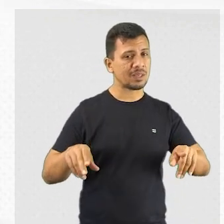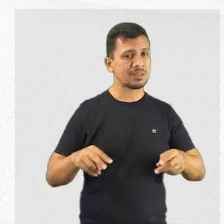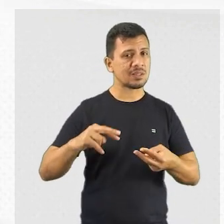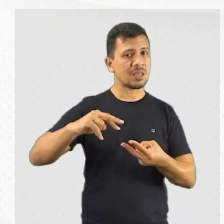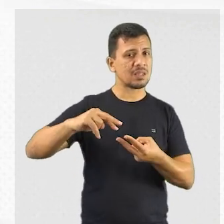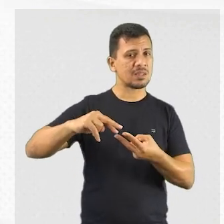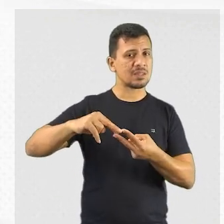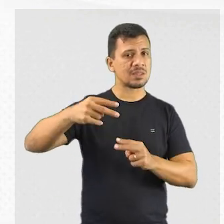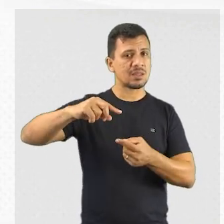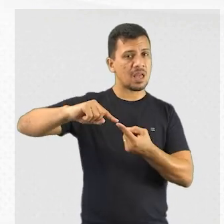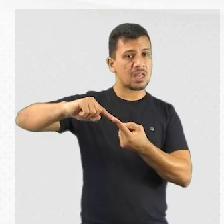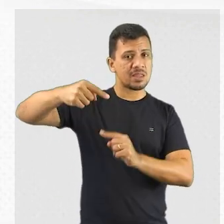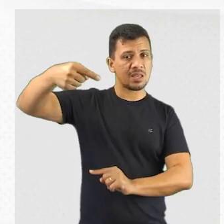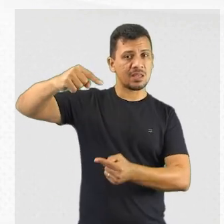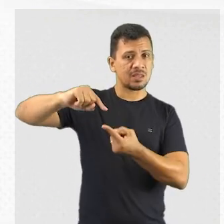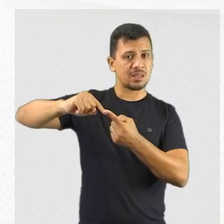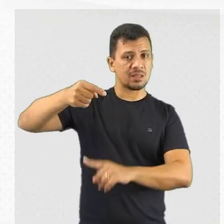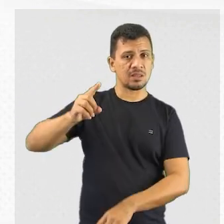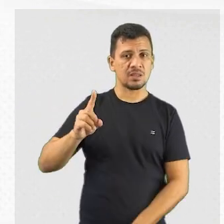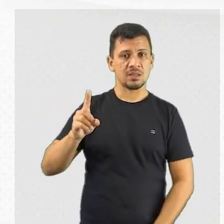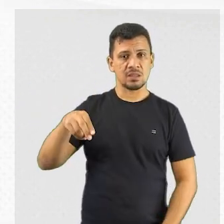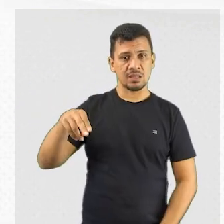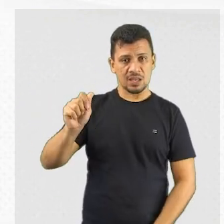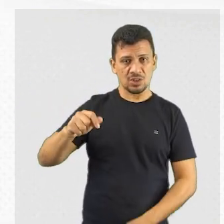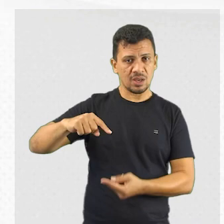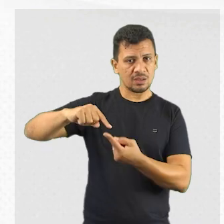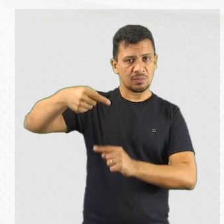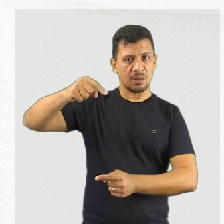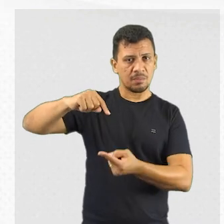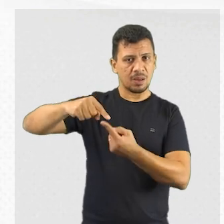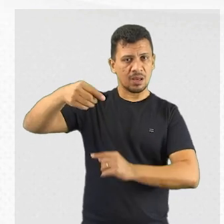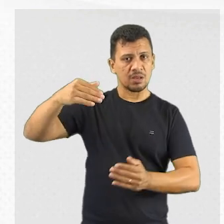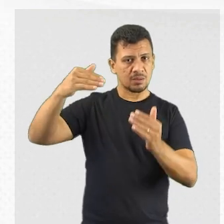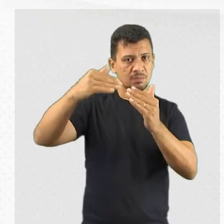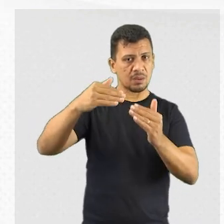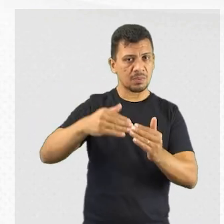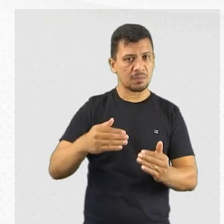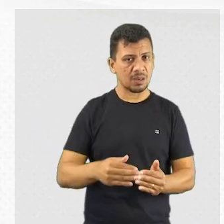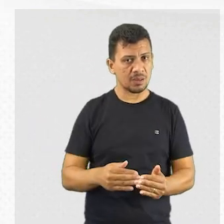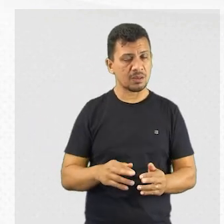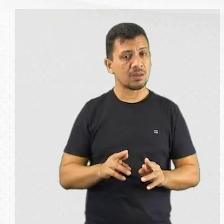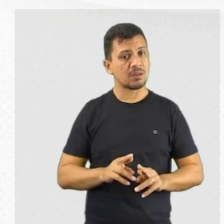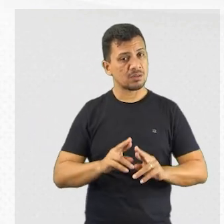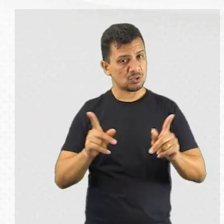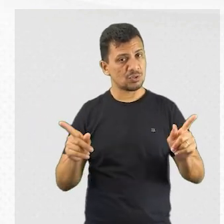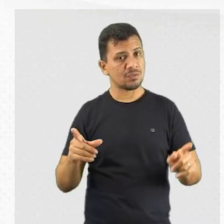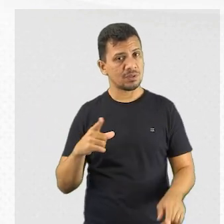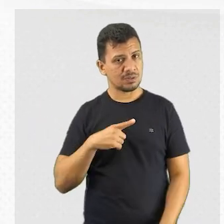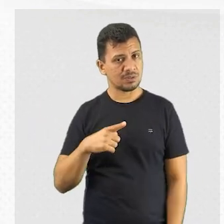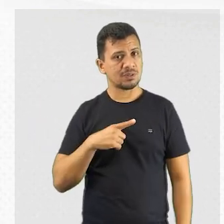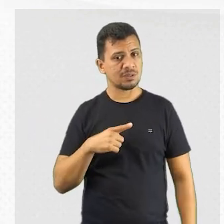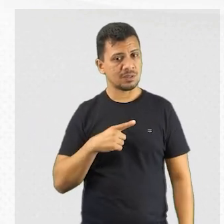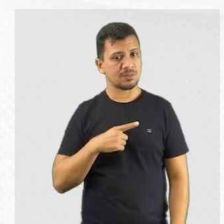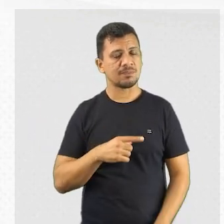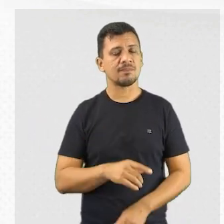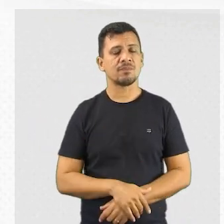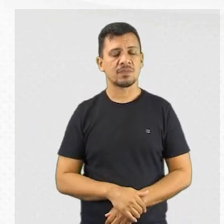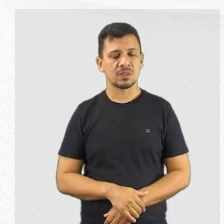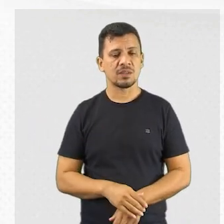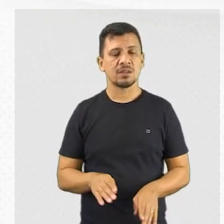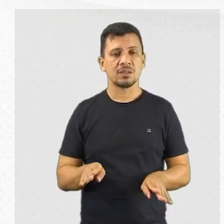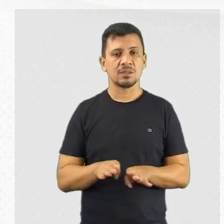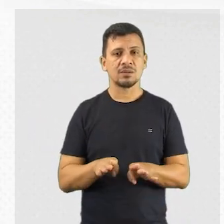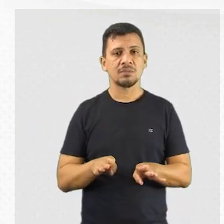DNA, né? Na formação, na recombinação desse DNA, nessas fitas, né? Formadas por nucleotídeos. Então, a gente tem também